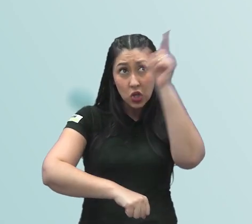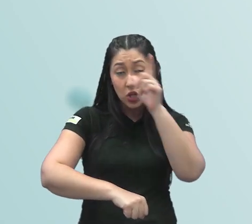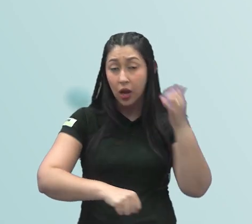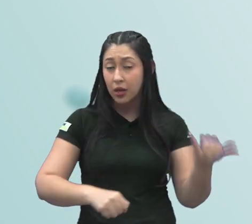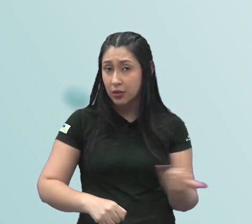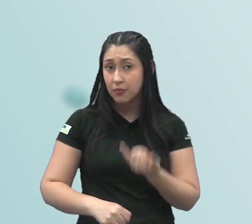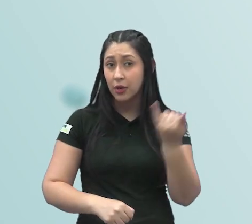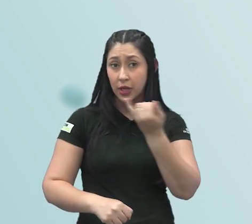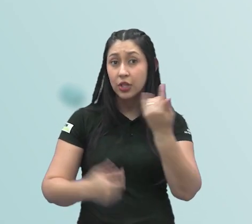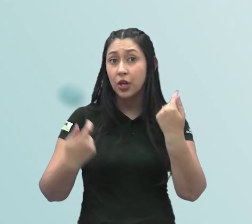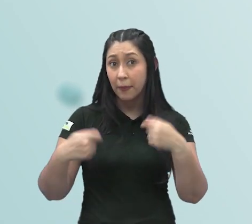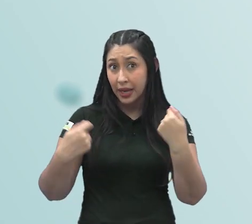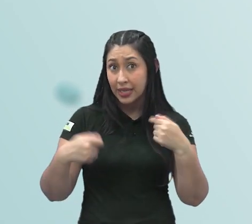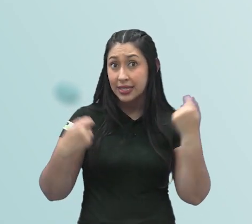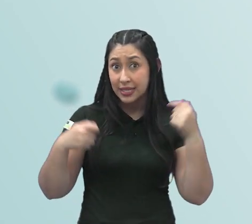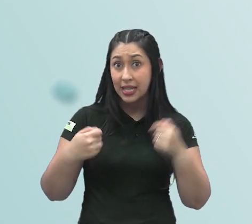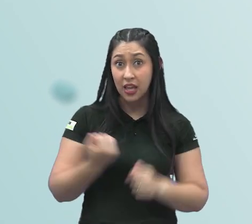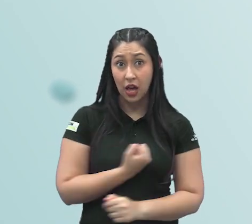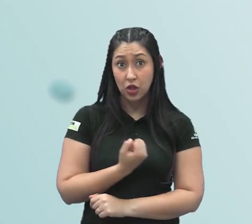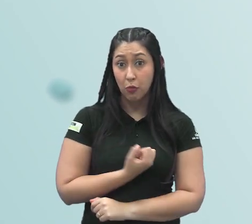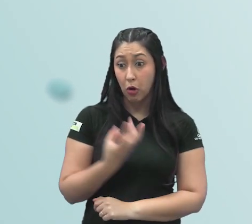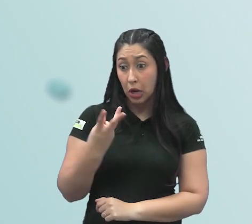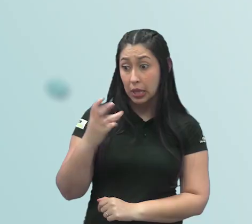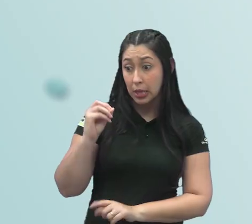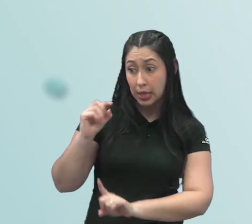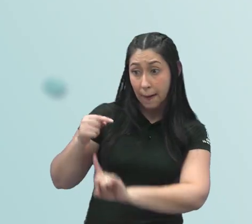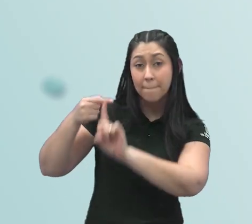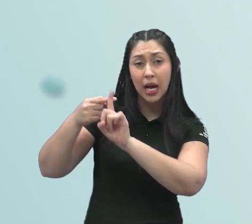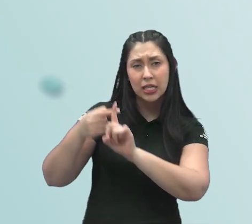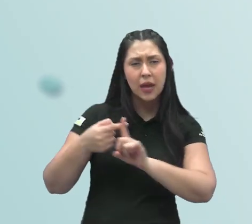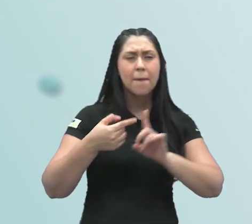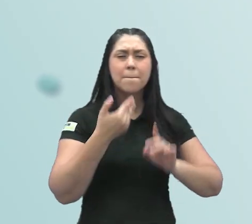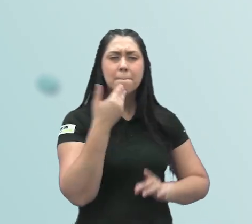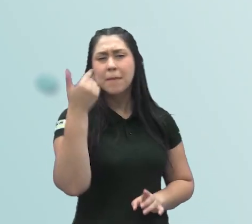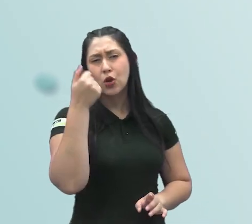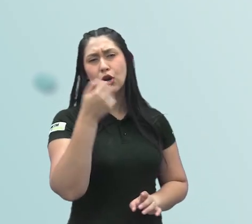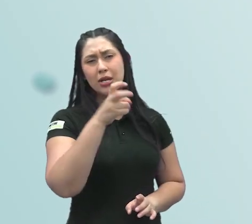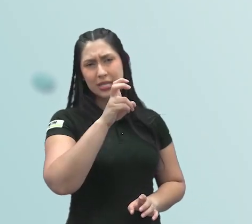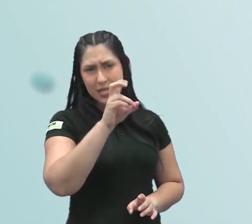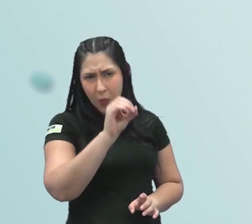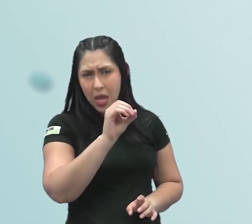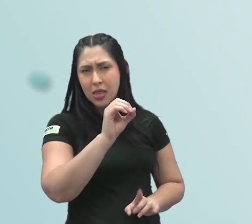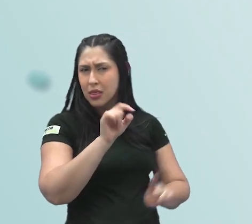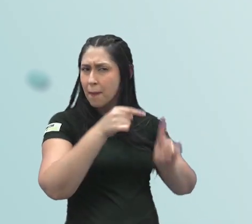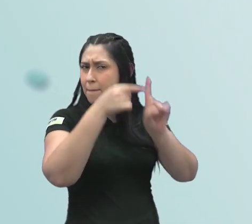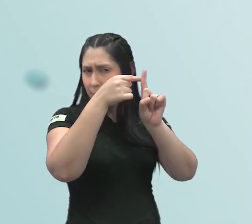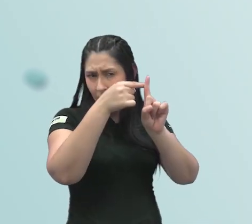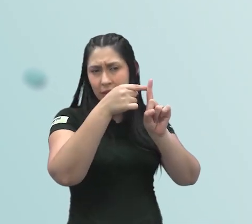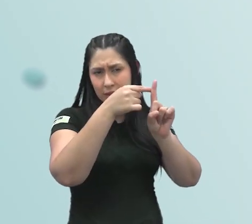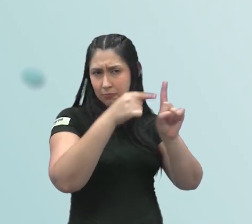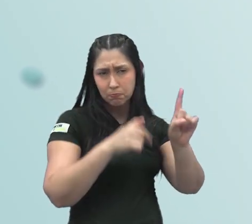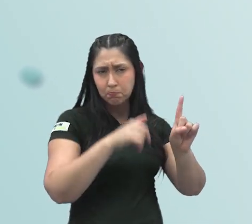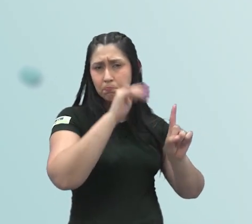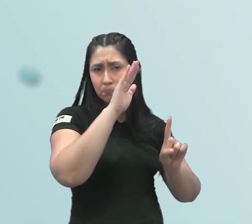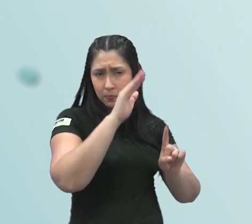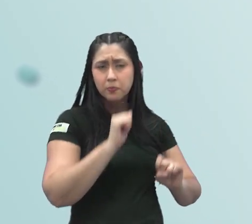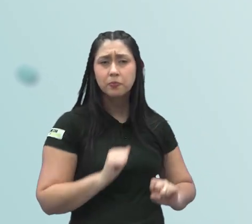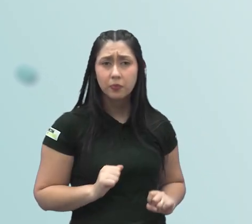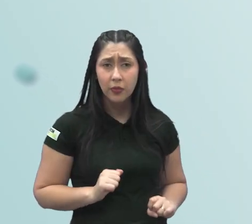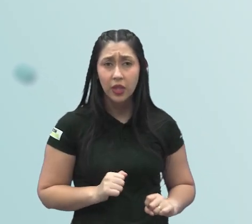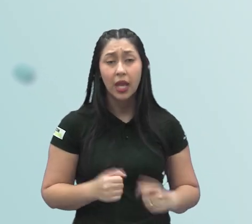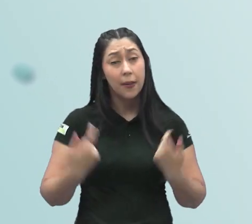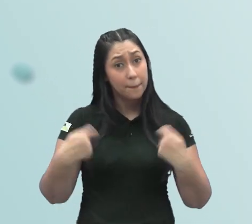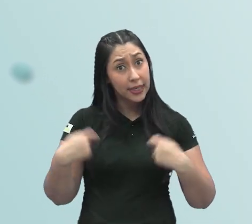protetor solar, ele tem que ser fator 30 ou mais, idealmente fator 50 ou maior, né? 50, 70,